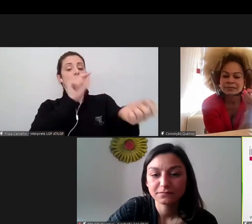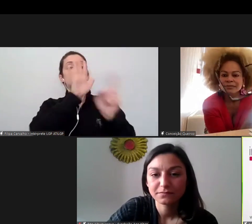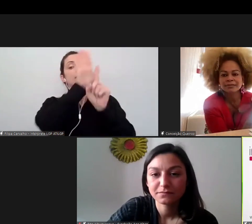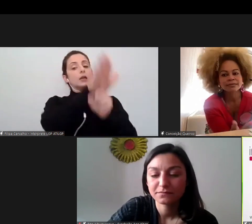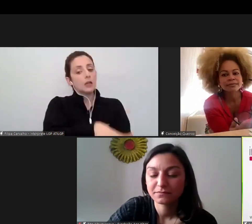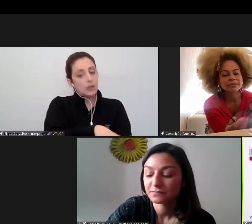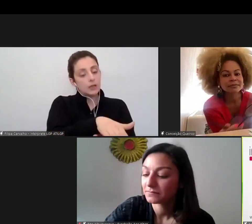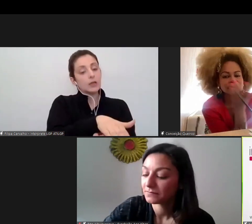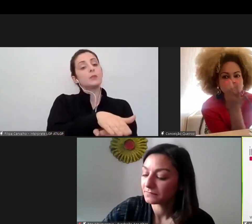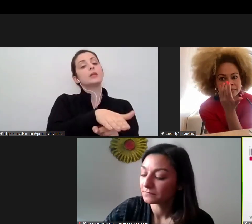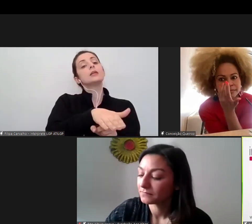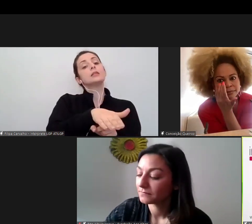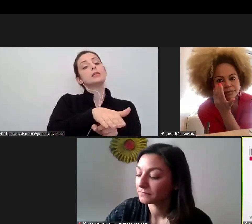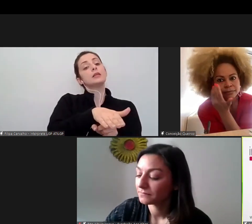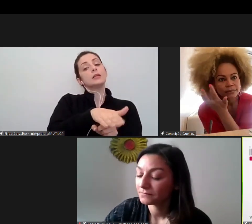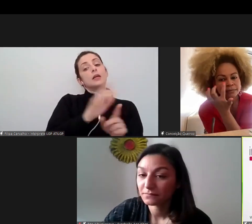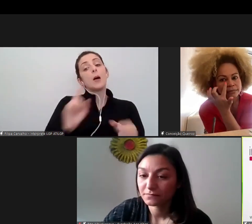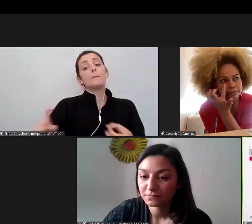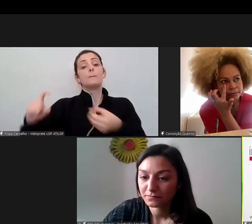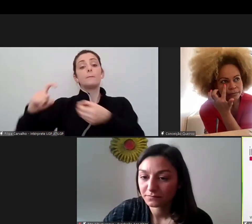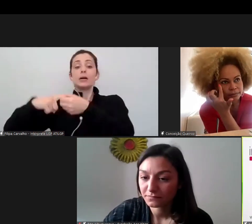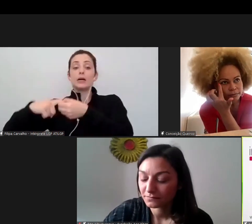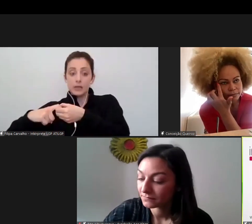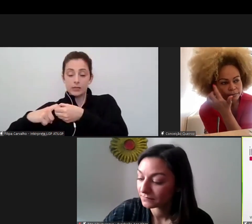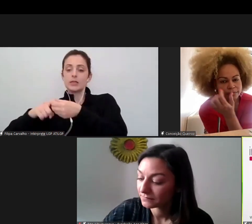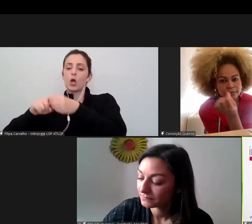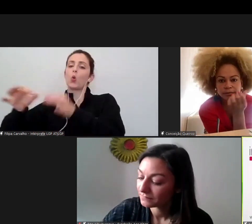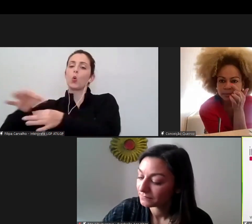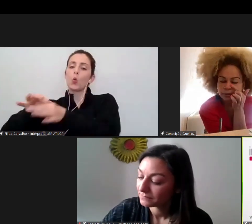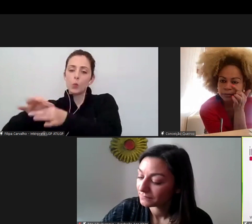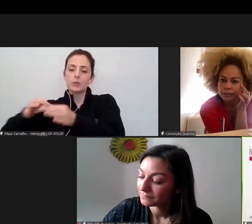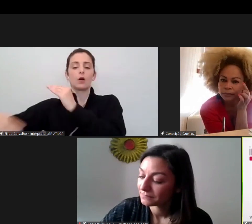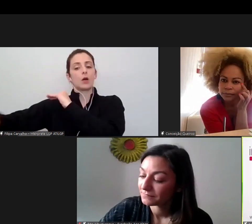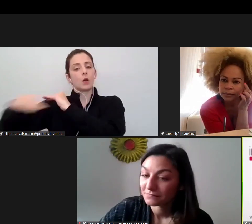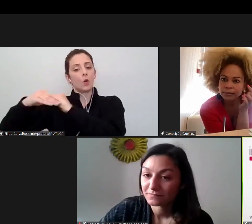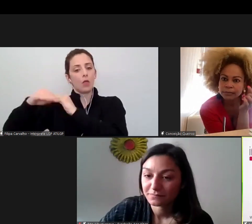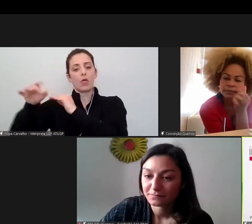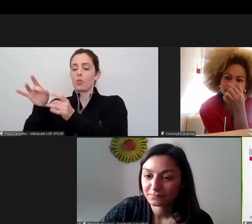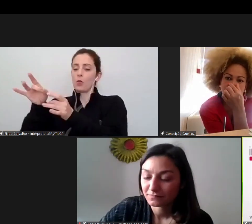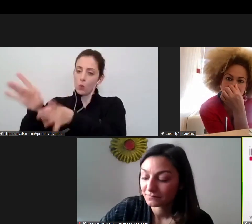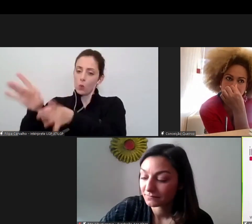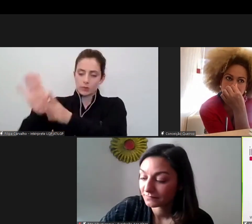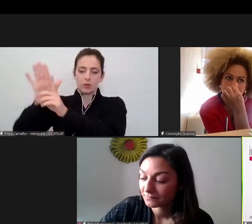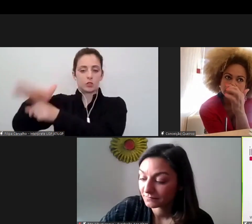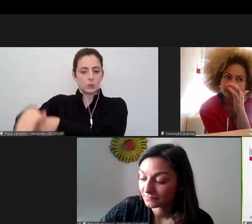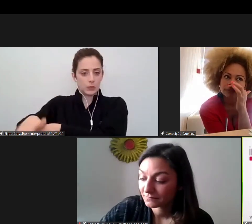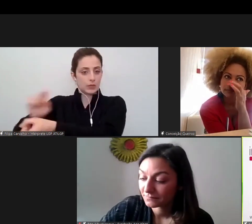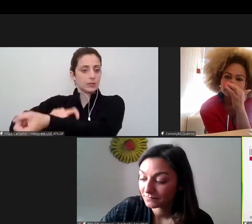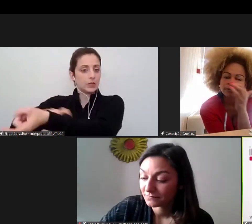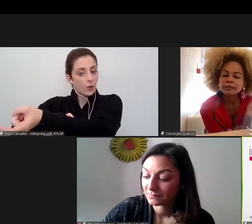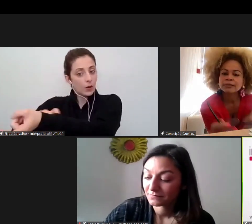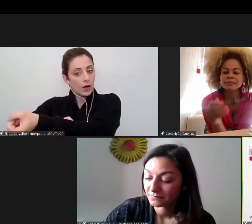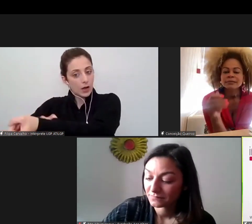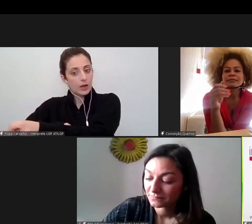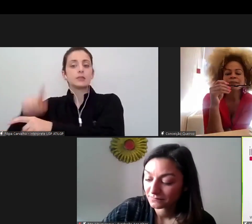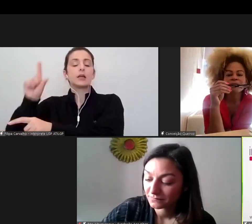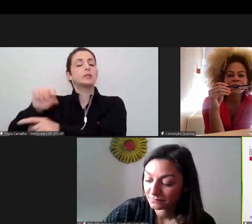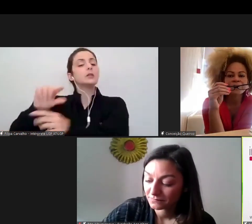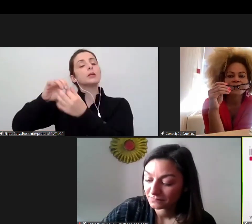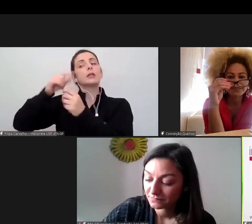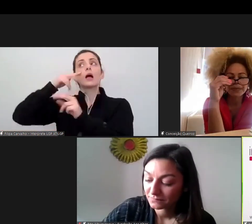Racial, em parceria com a Comissão para a Igualdade e contra a Discriminação Racial e o Alto Comissariado para as